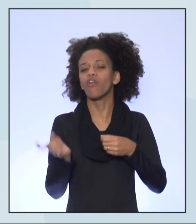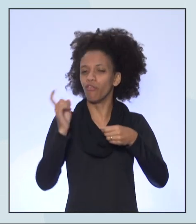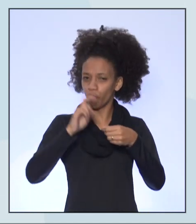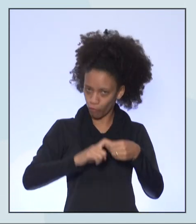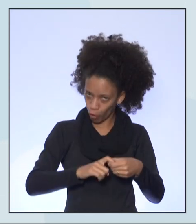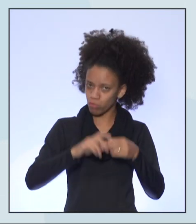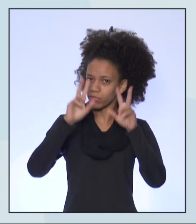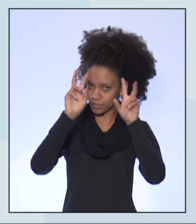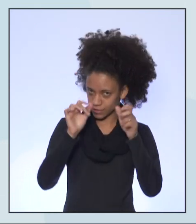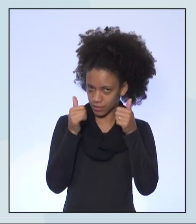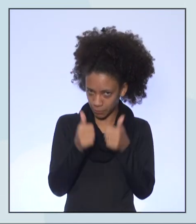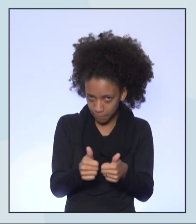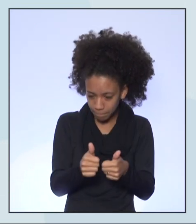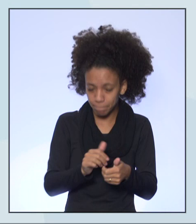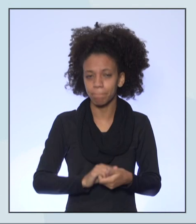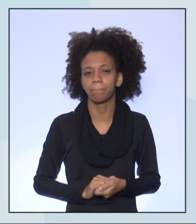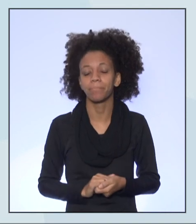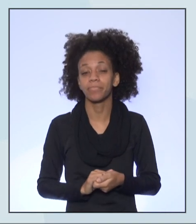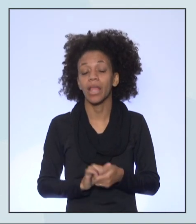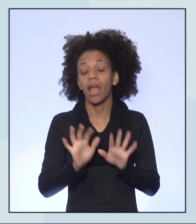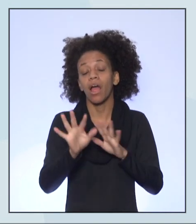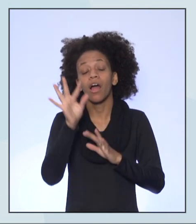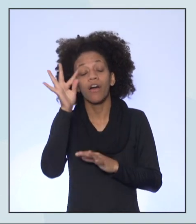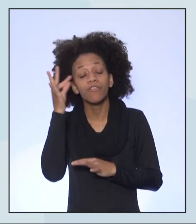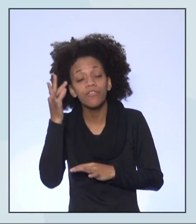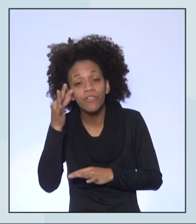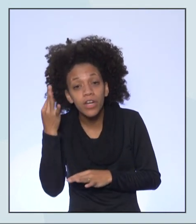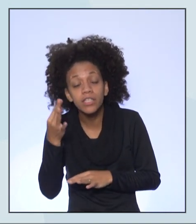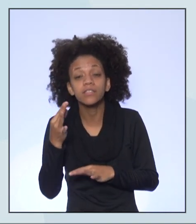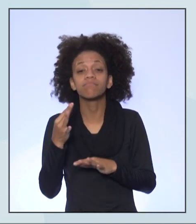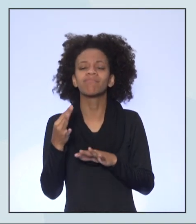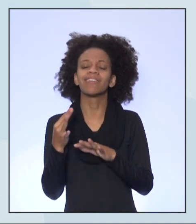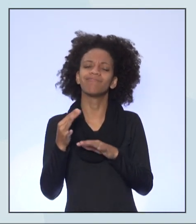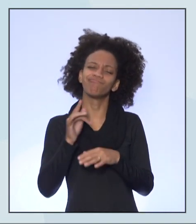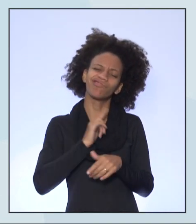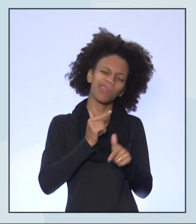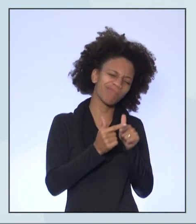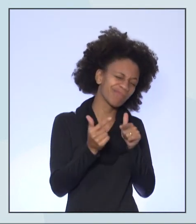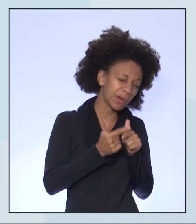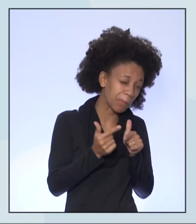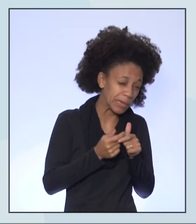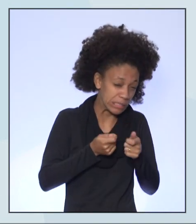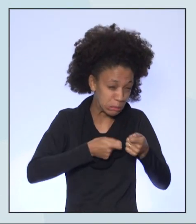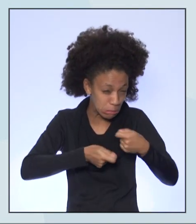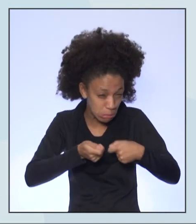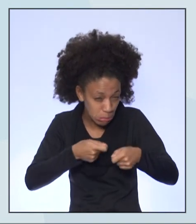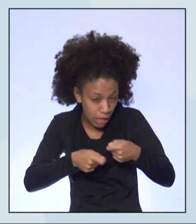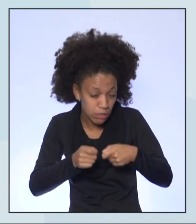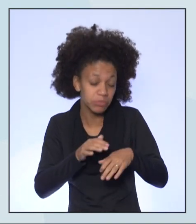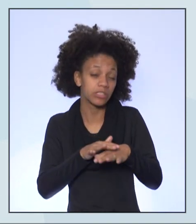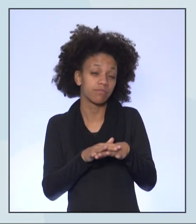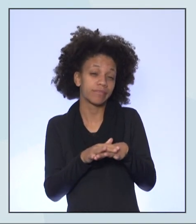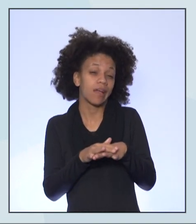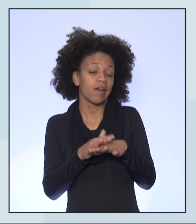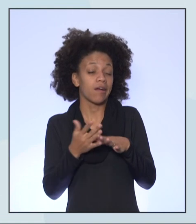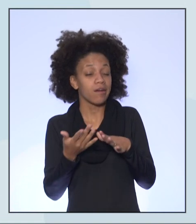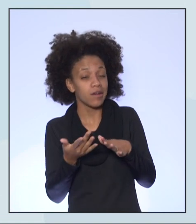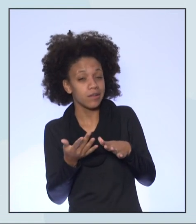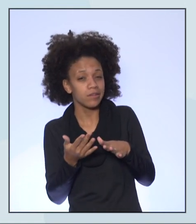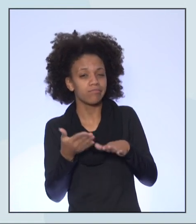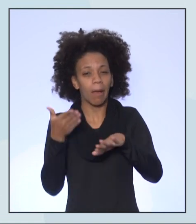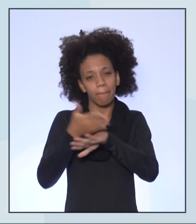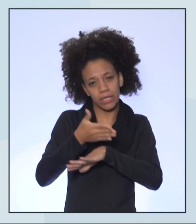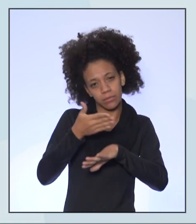assunto. A França ela estava passando por problemas econômicos, devido aí à participação da